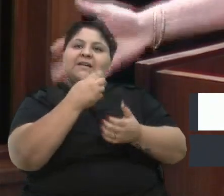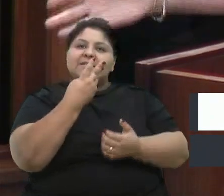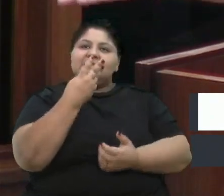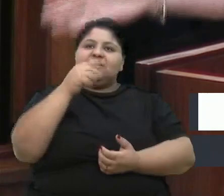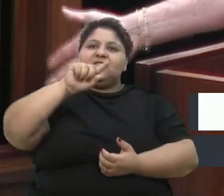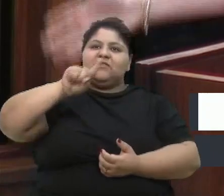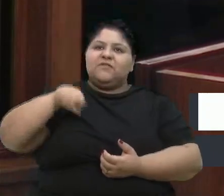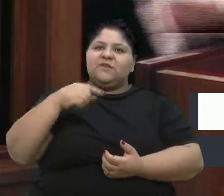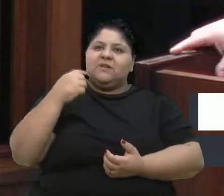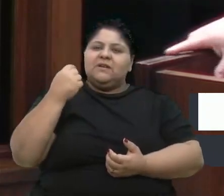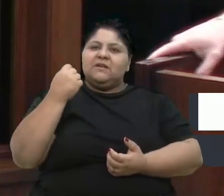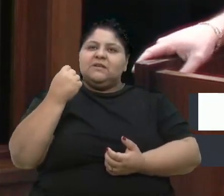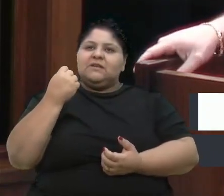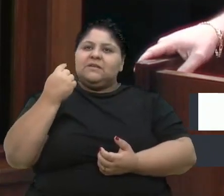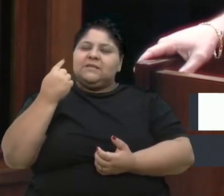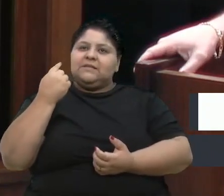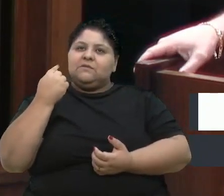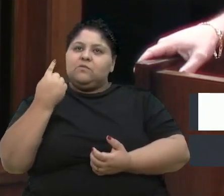de emendas.